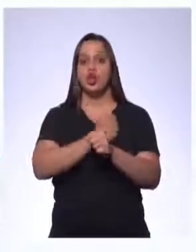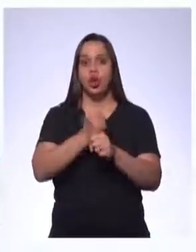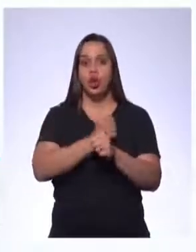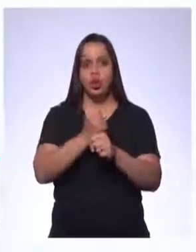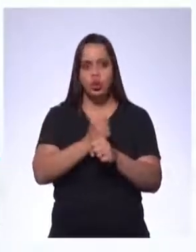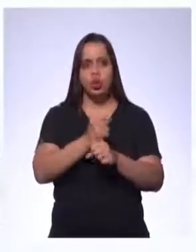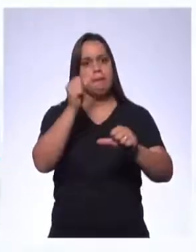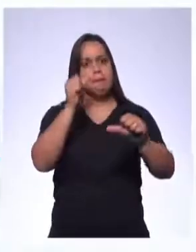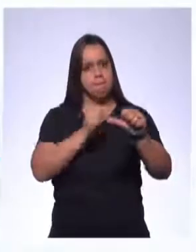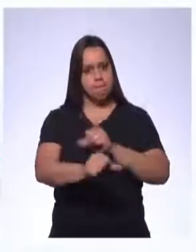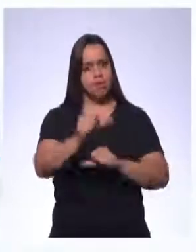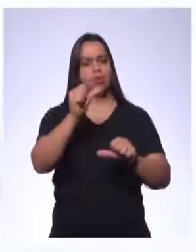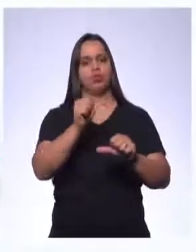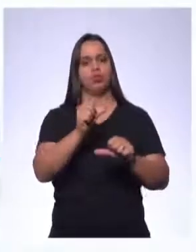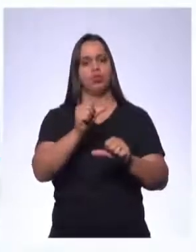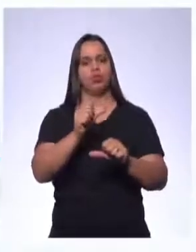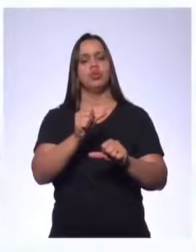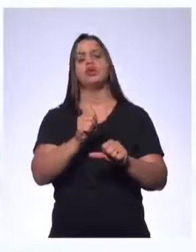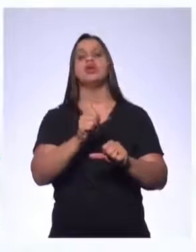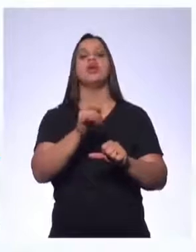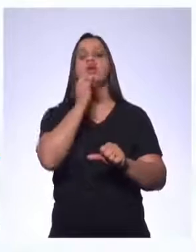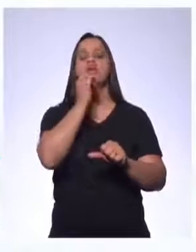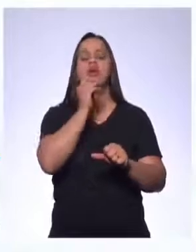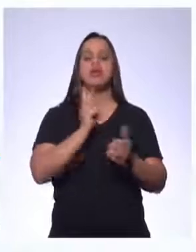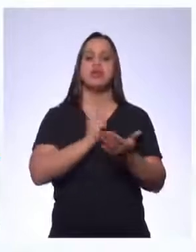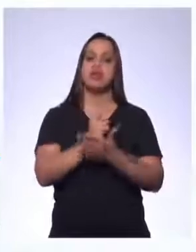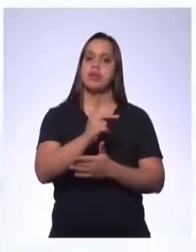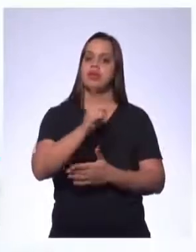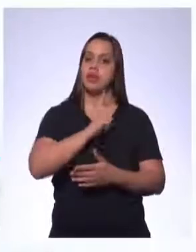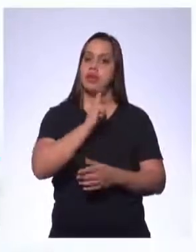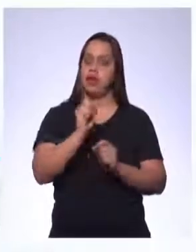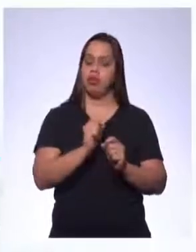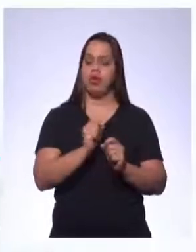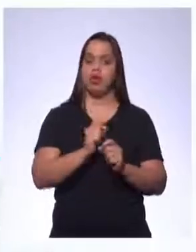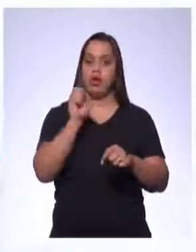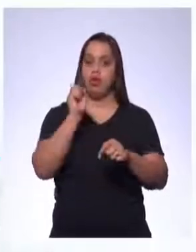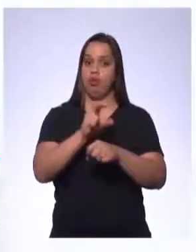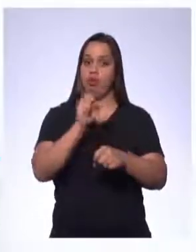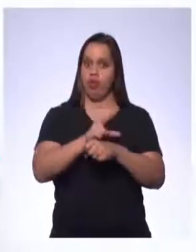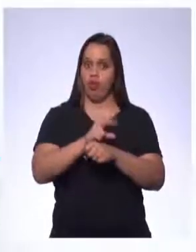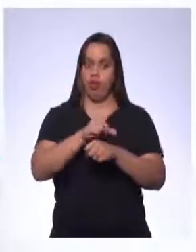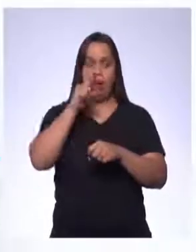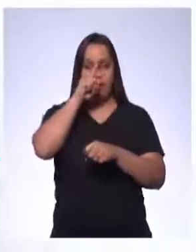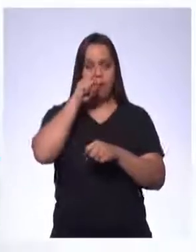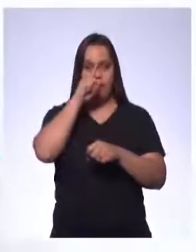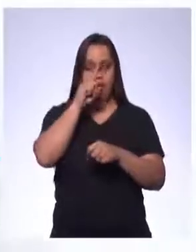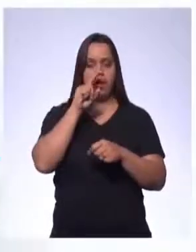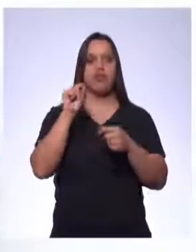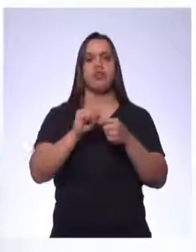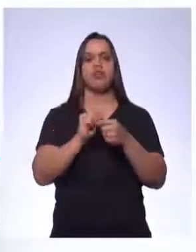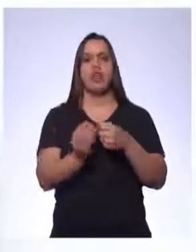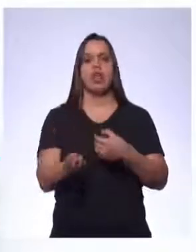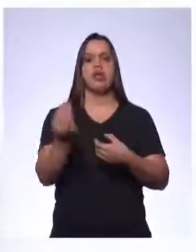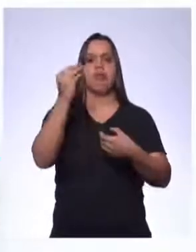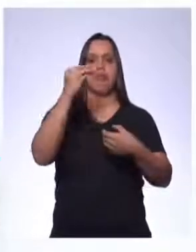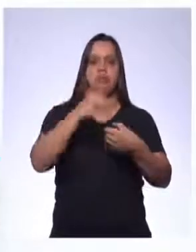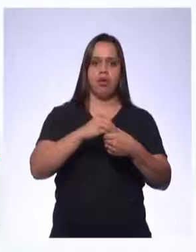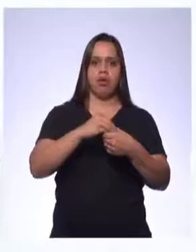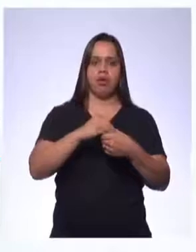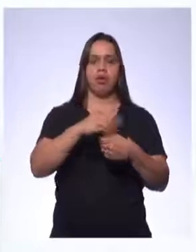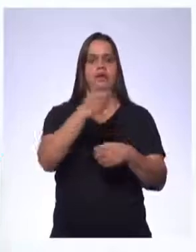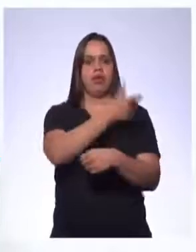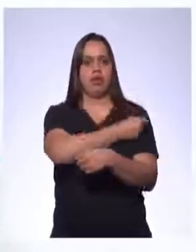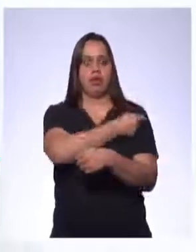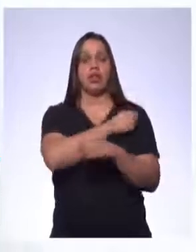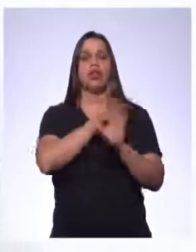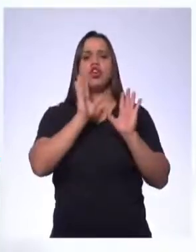tem uma nova cepa, que a gente fala, né, de um vírus que é muito grave, ele é acrescentado a essa vacina. Mesmo